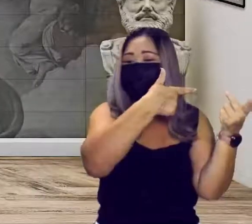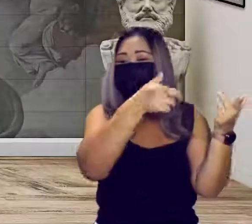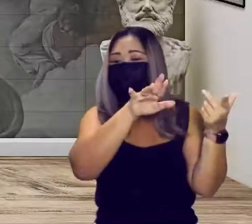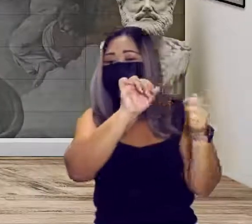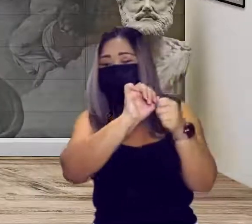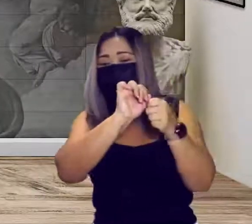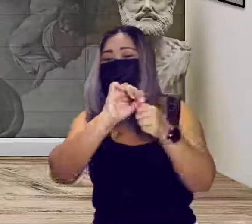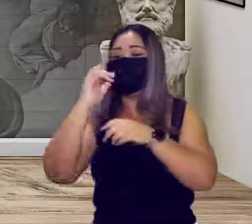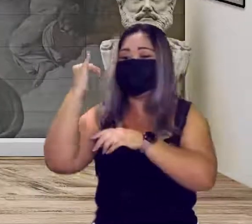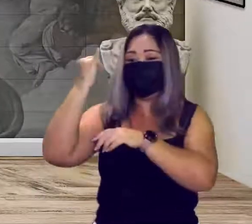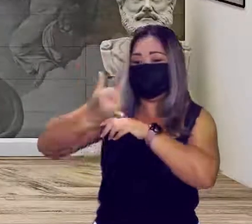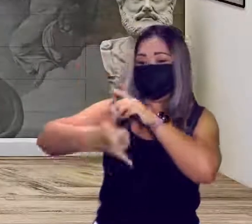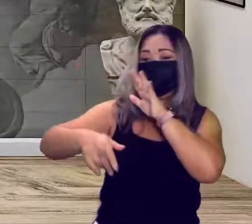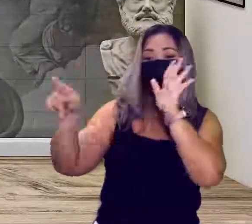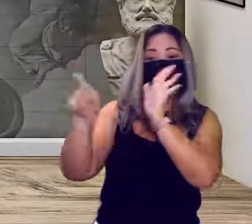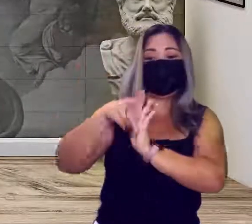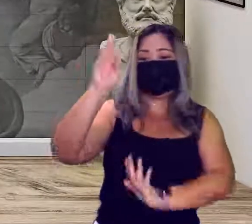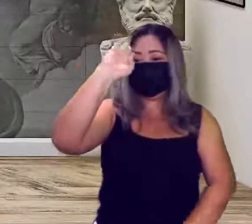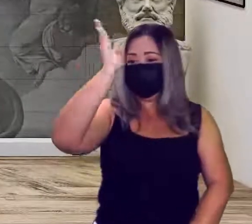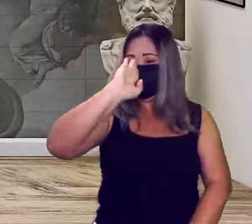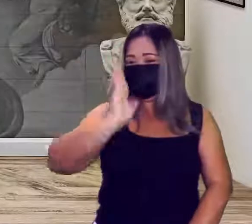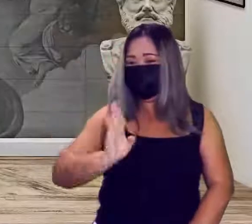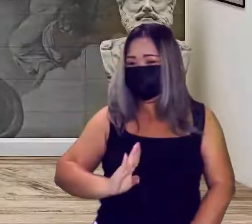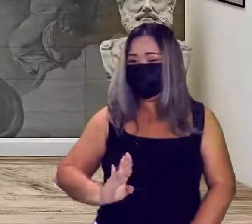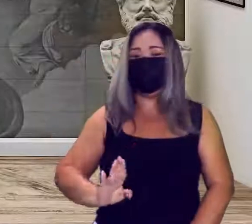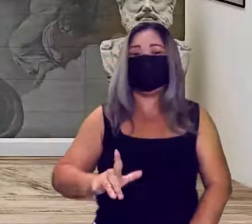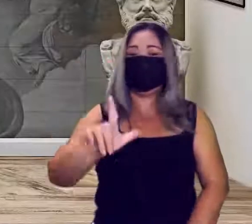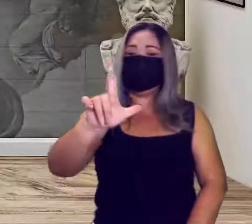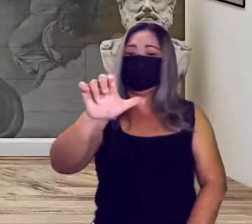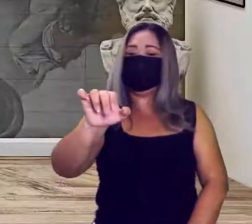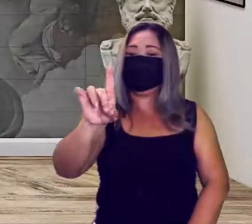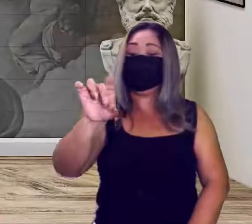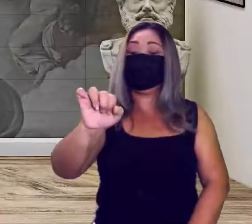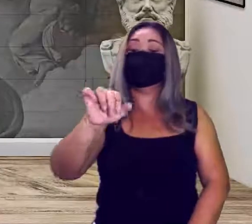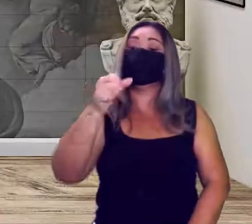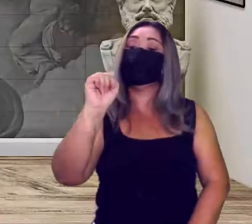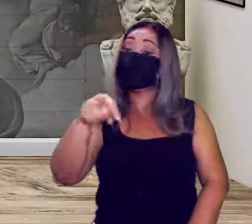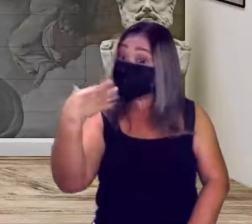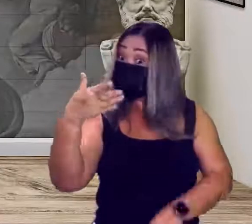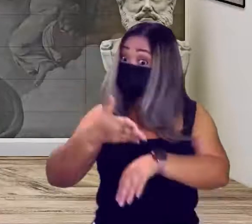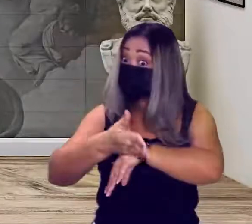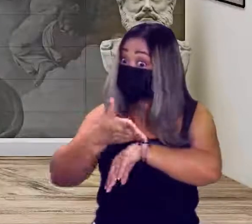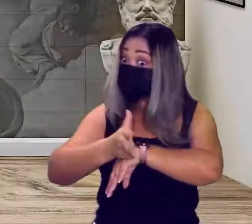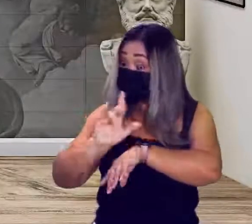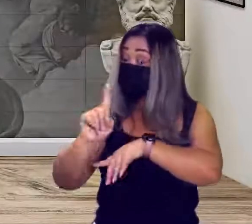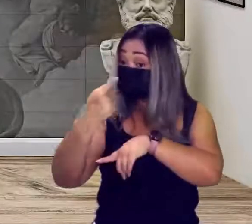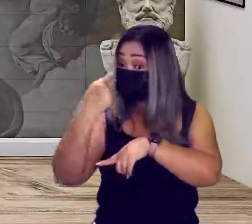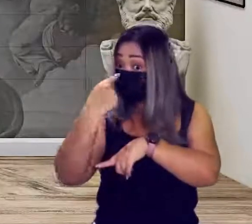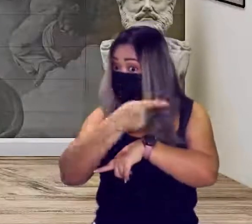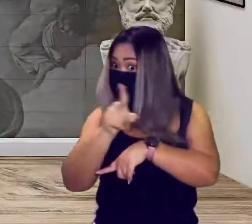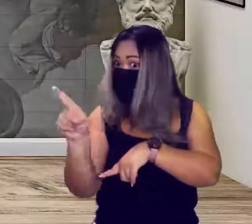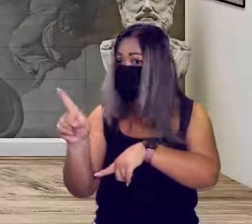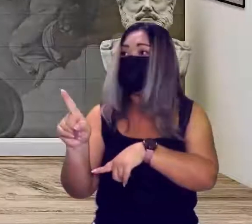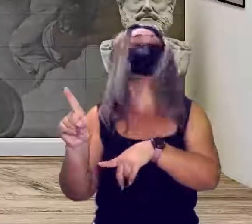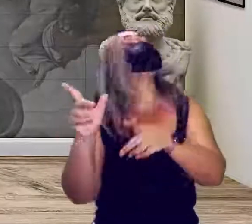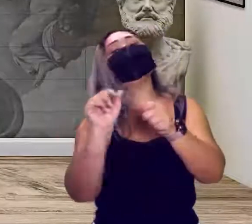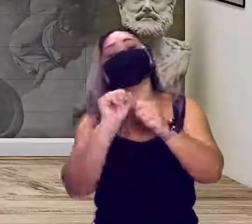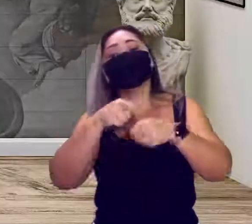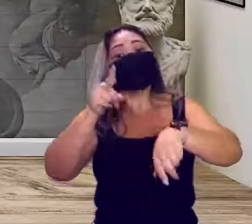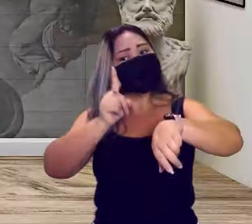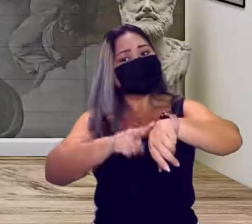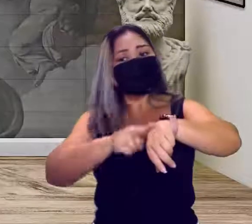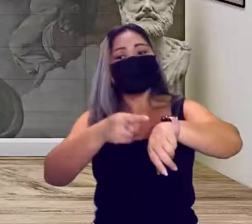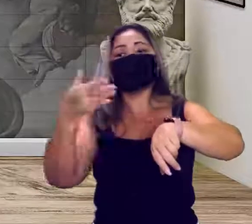brasileira. Muito legal, né, para vocês participar. Viu que influencia, né, todo